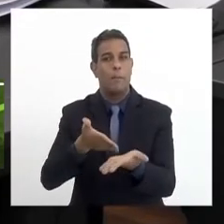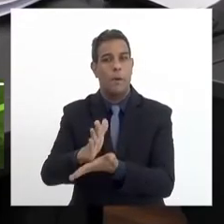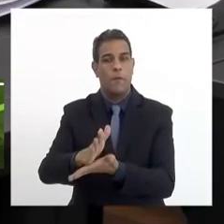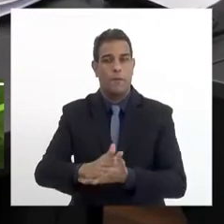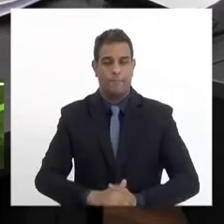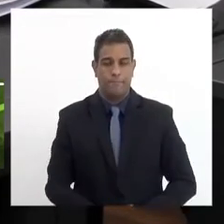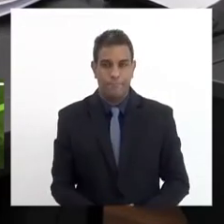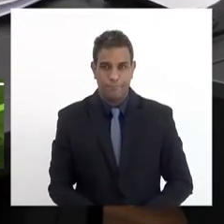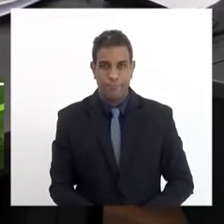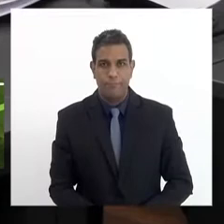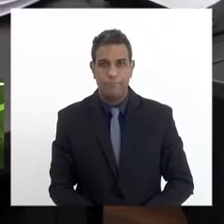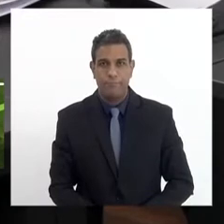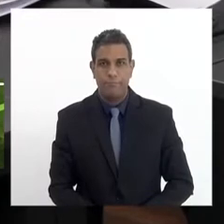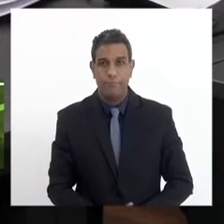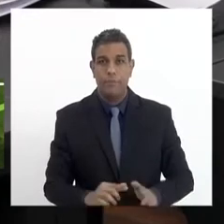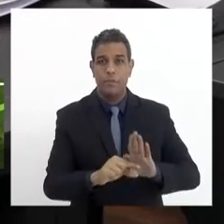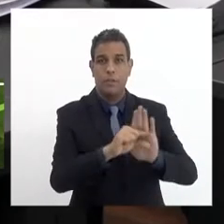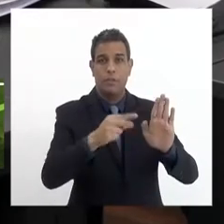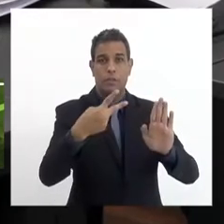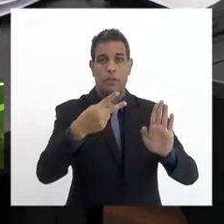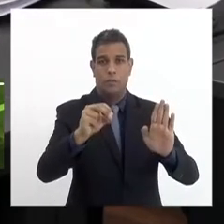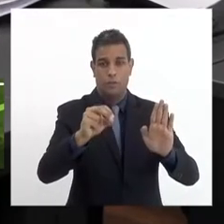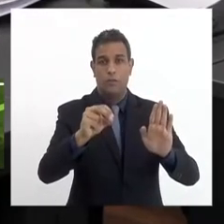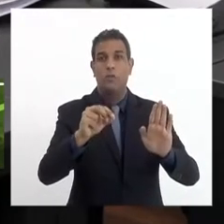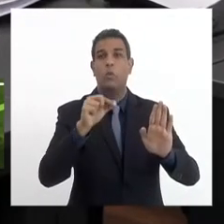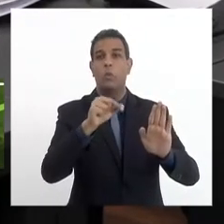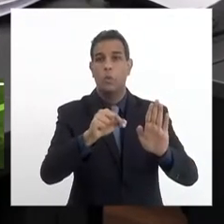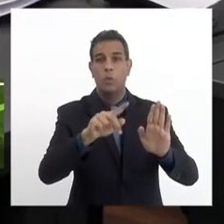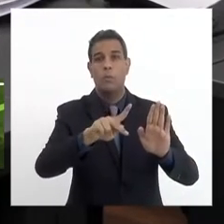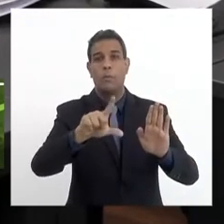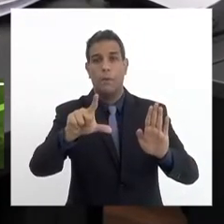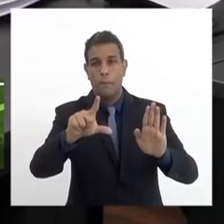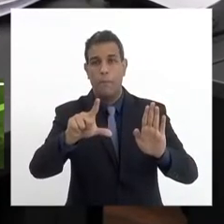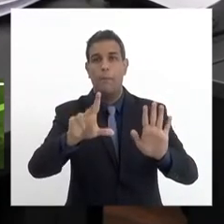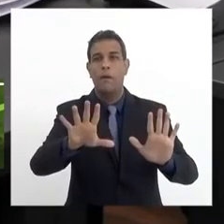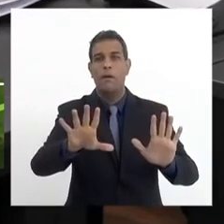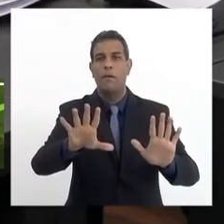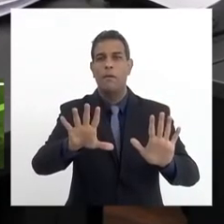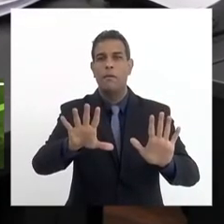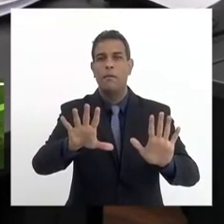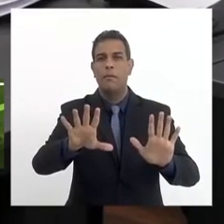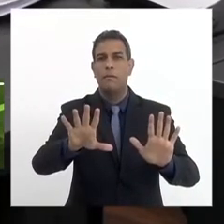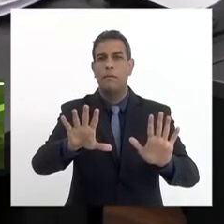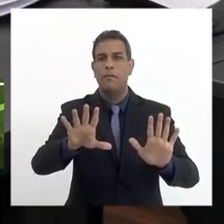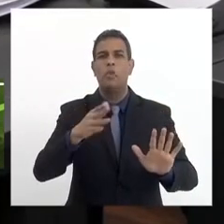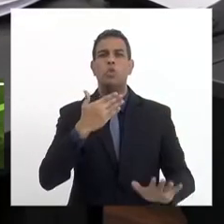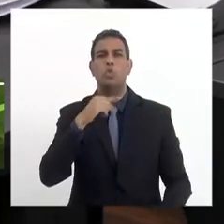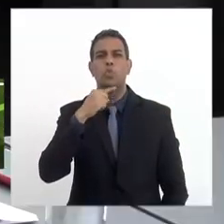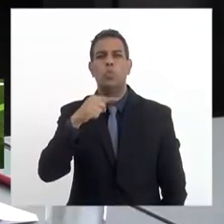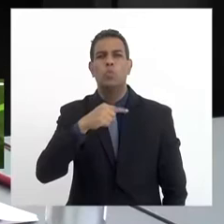aprovado. 20, o item 3, constitucionalidade, legalidade e juridicidade. Ô, Márcio, eu só tenho uma dúvida. Deputado Luiz Paulo.